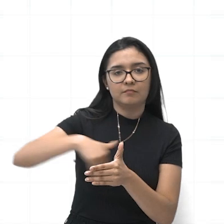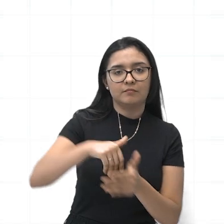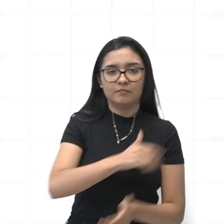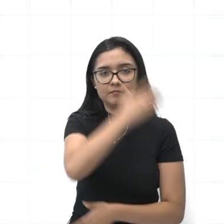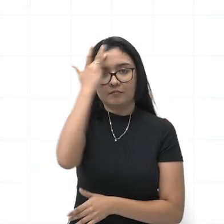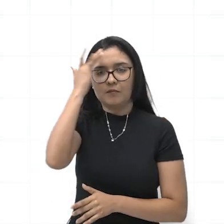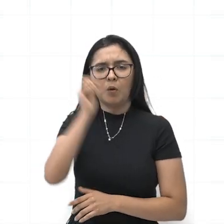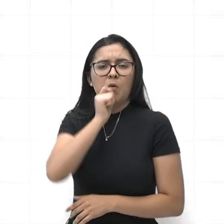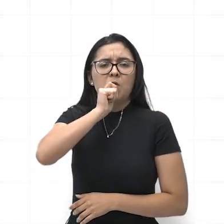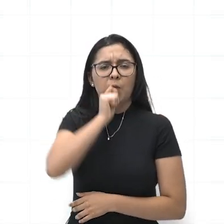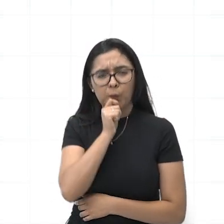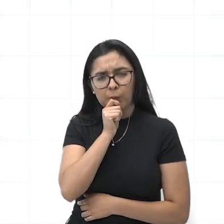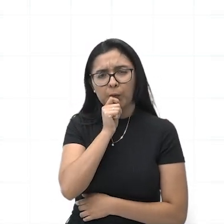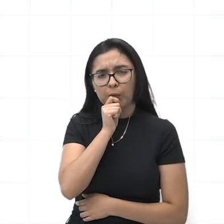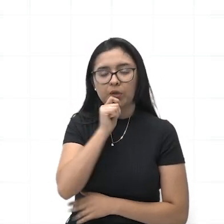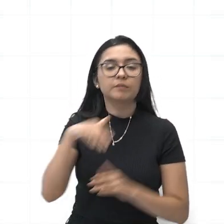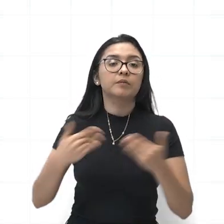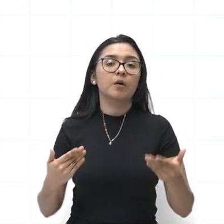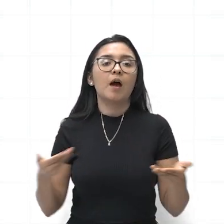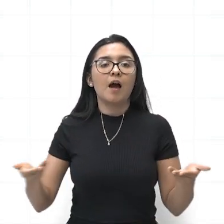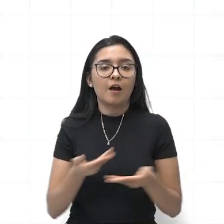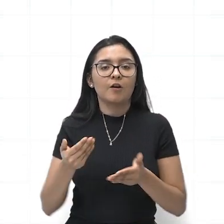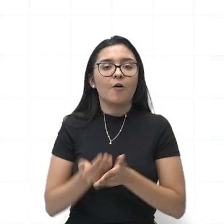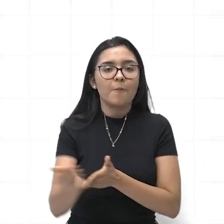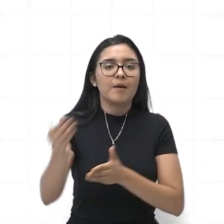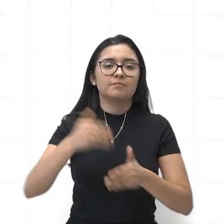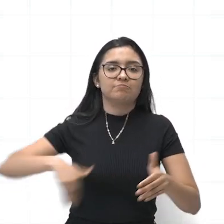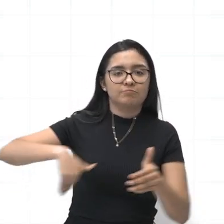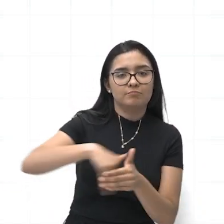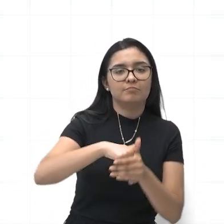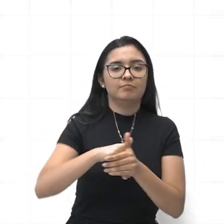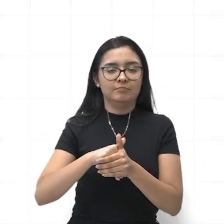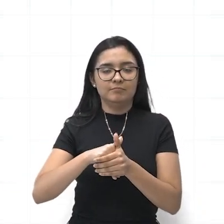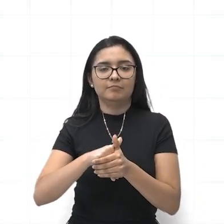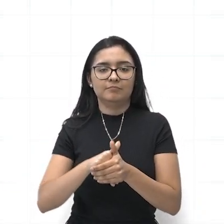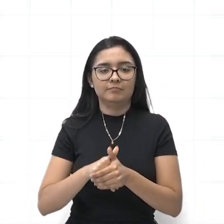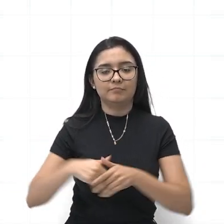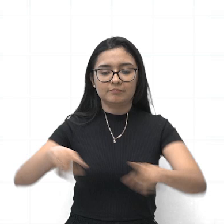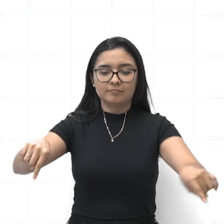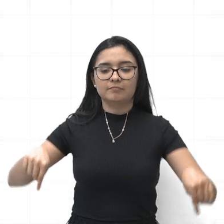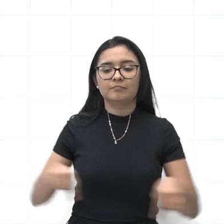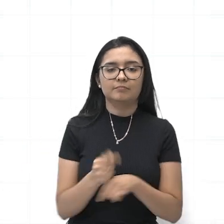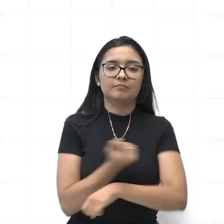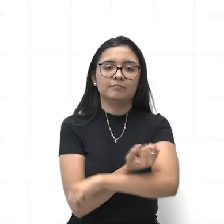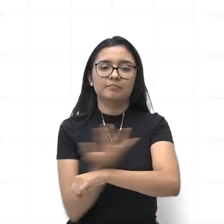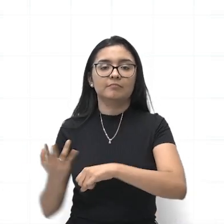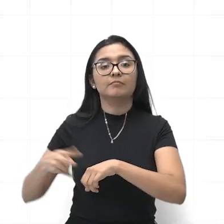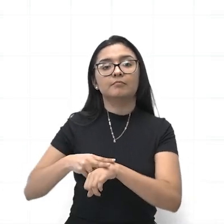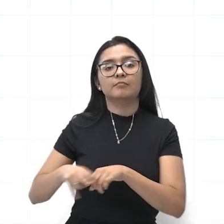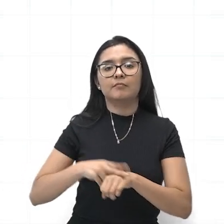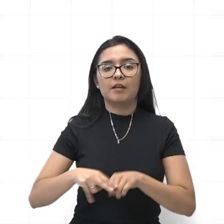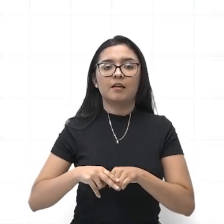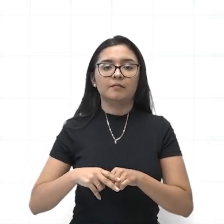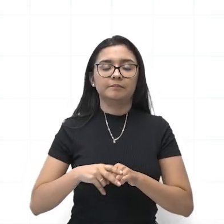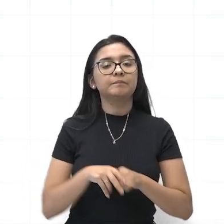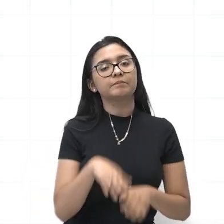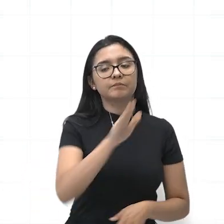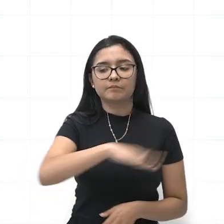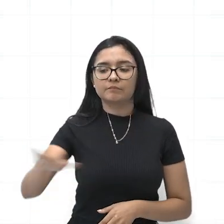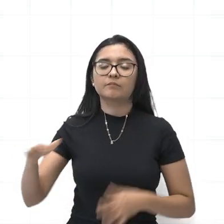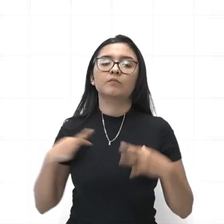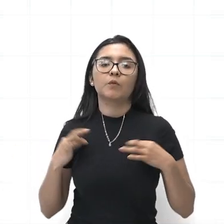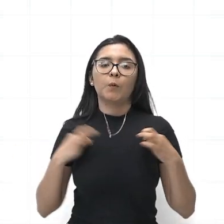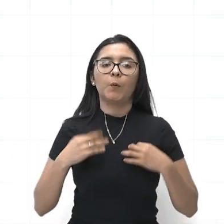árbitro apita e a bola começa a rolar no gramado verde. As crianças, com seus